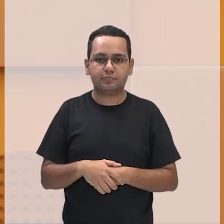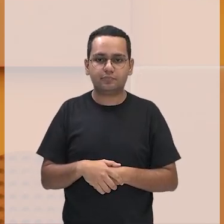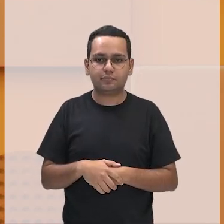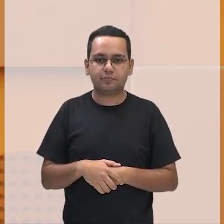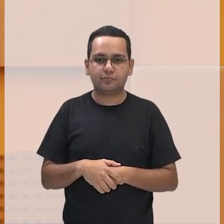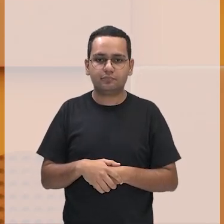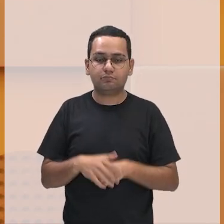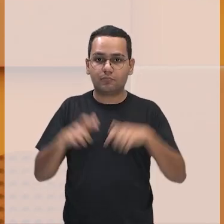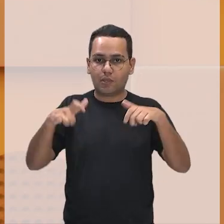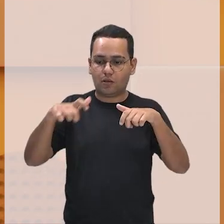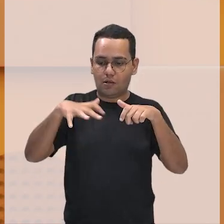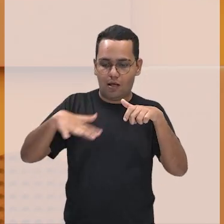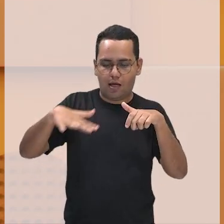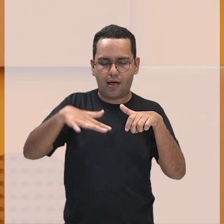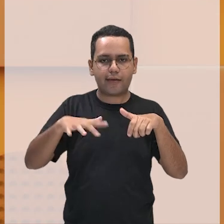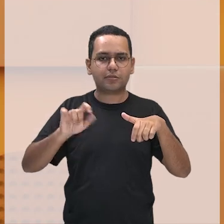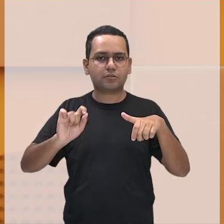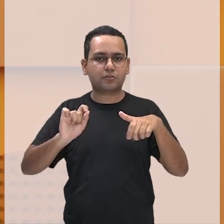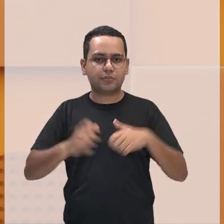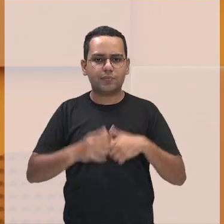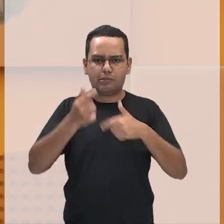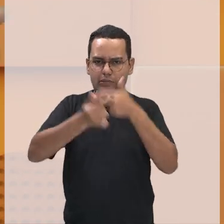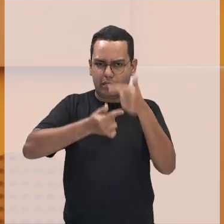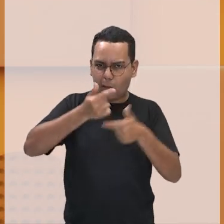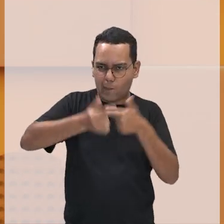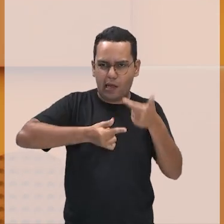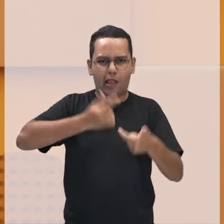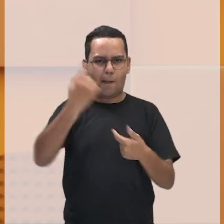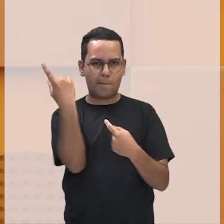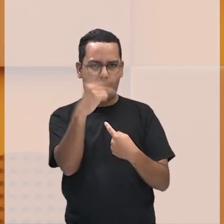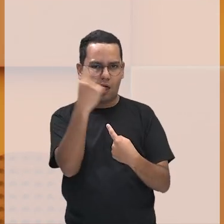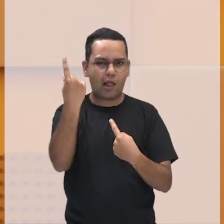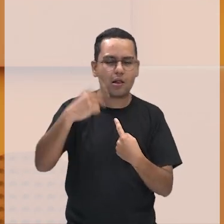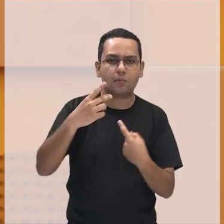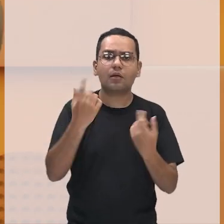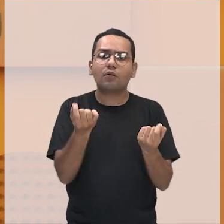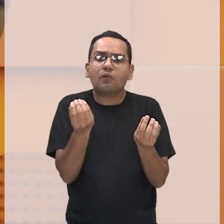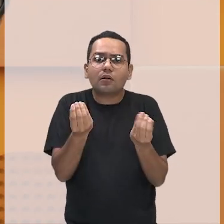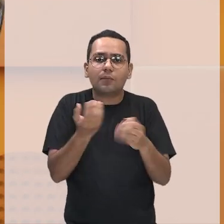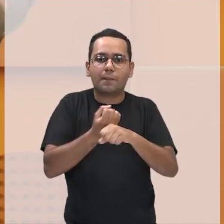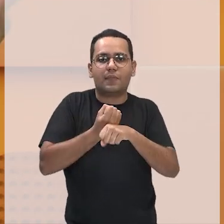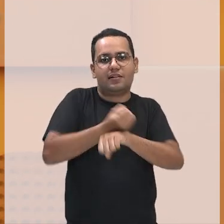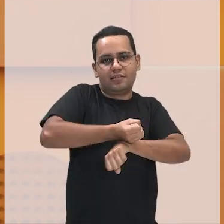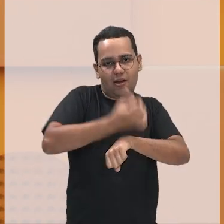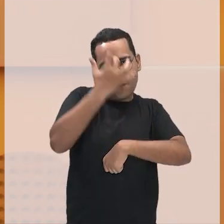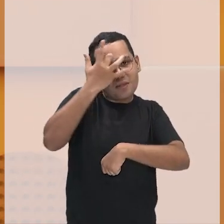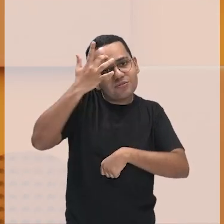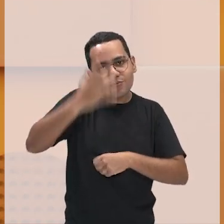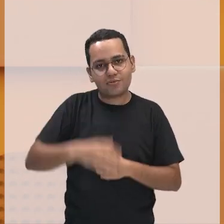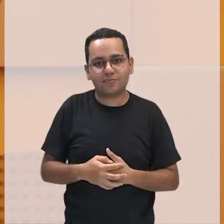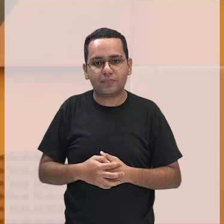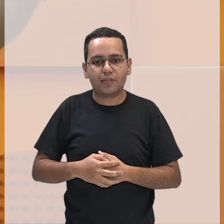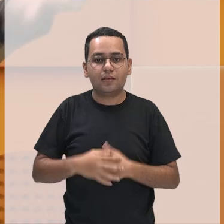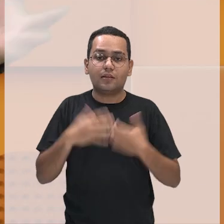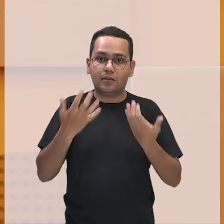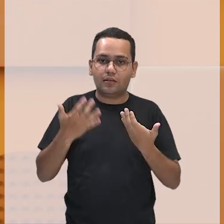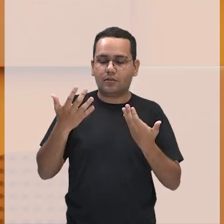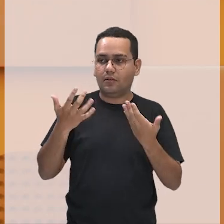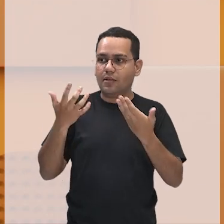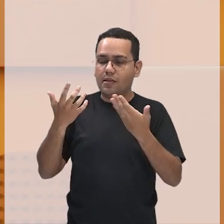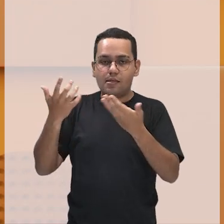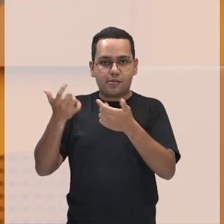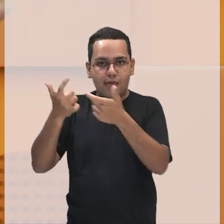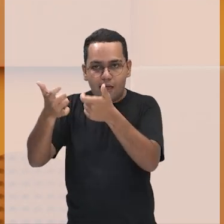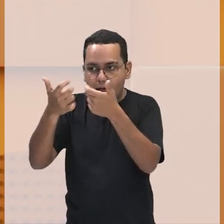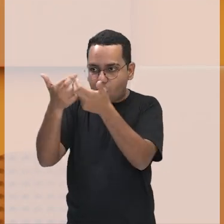que fazia muito, né, o trabalho? Os próprios escravos, que eram conquistados, então, nas guerras. Por isso que o Império Romano ele é